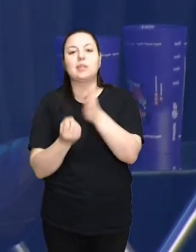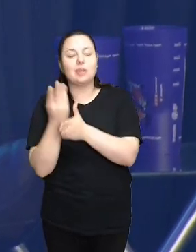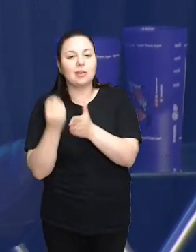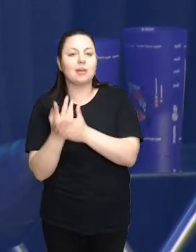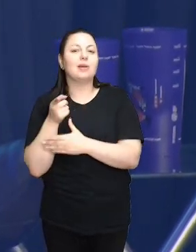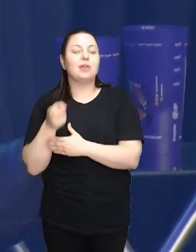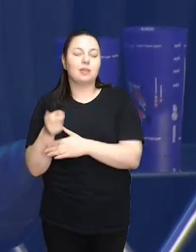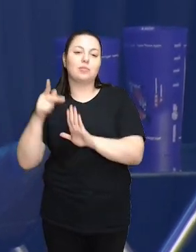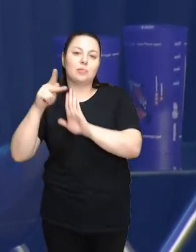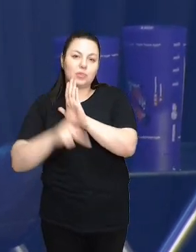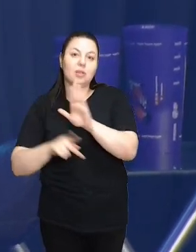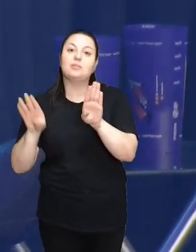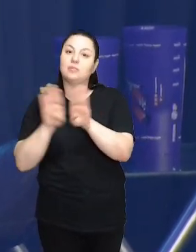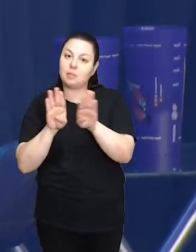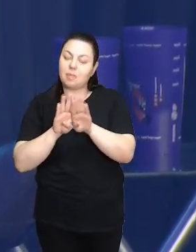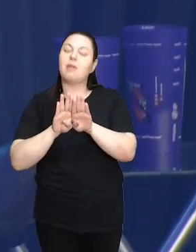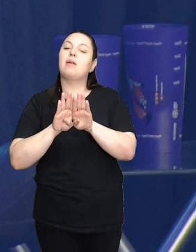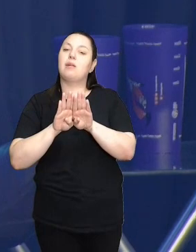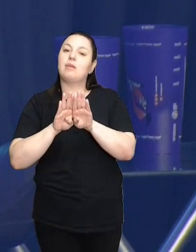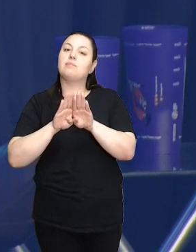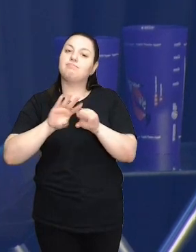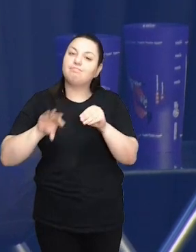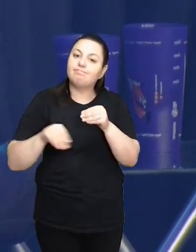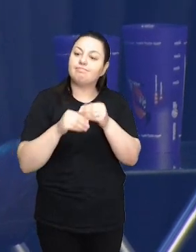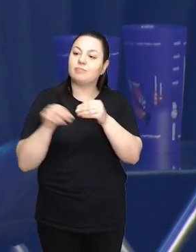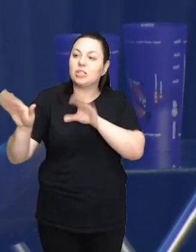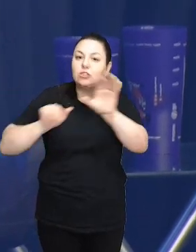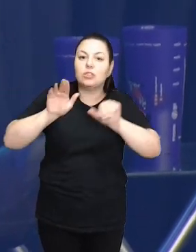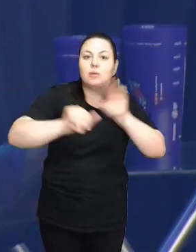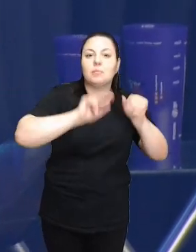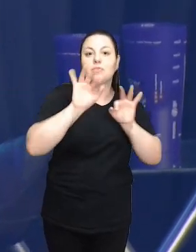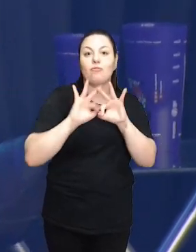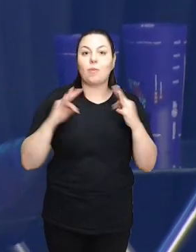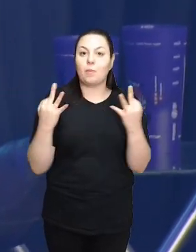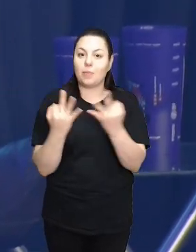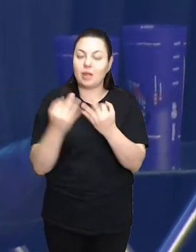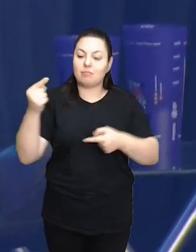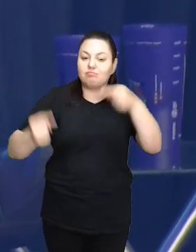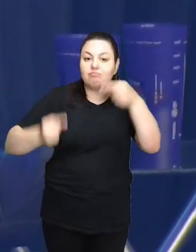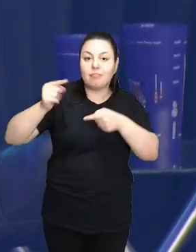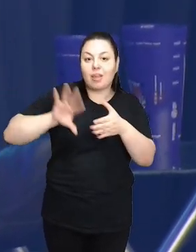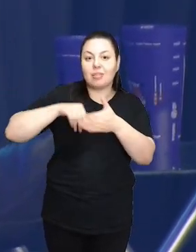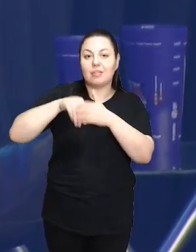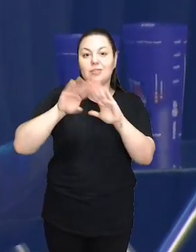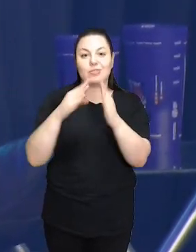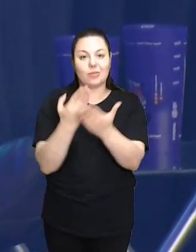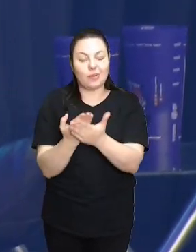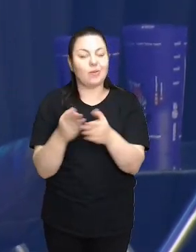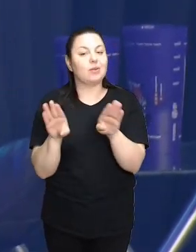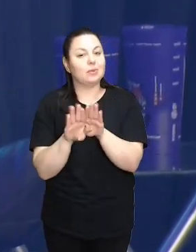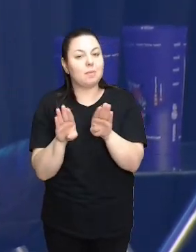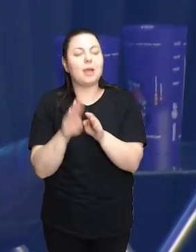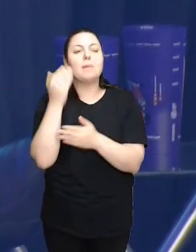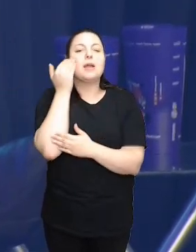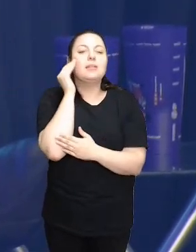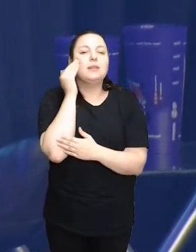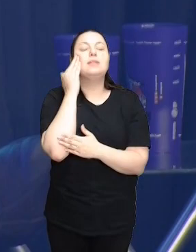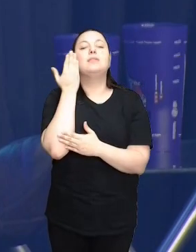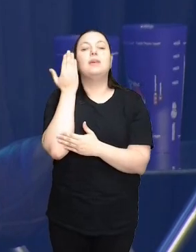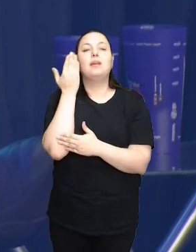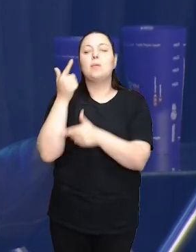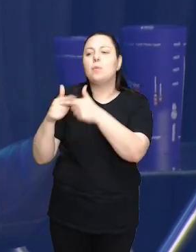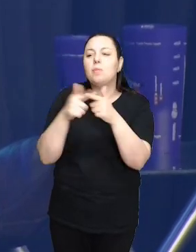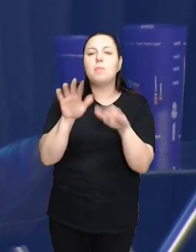nós agregamos isso, trazendo as famílias para discutir as dores das famílias, entender quais são os problemas e como eles encaram, como